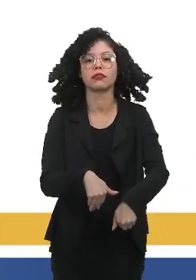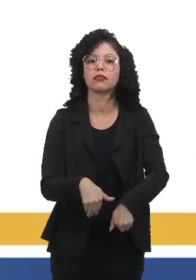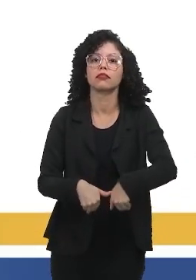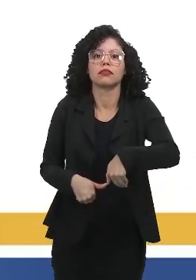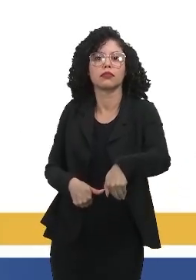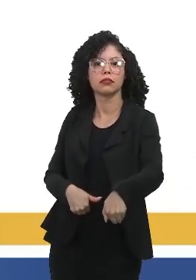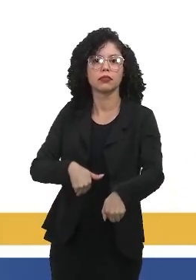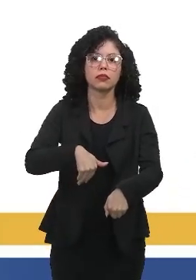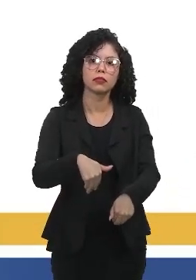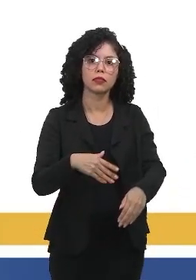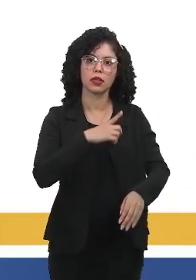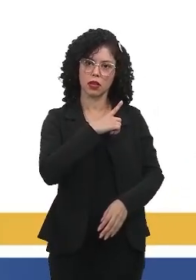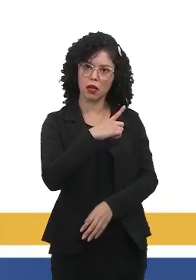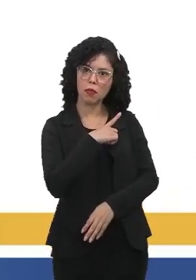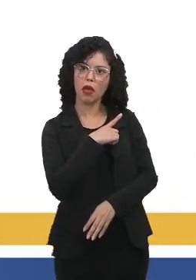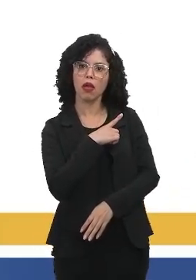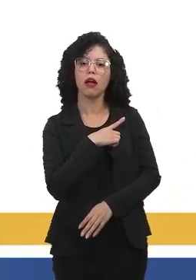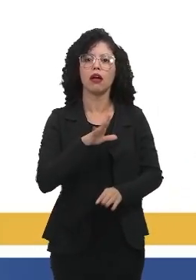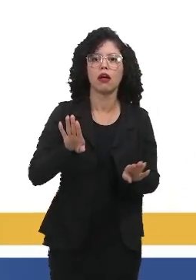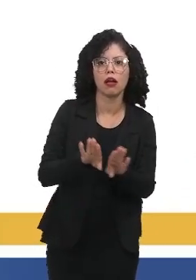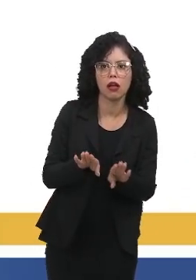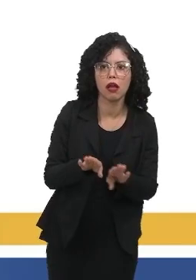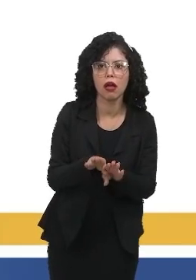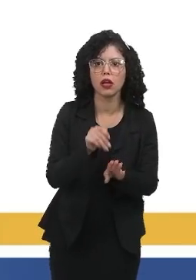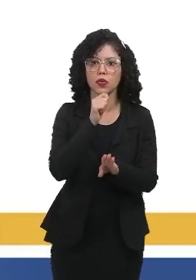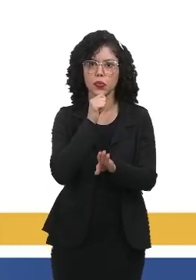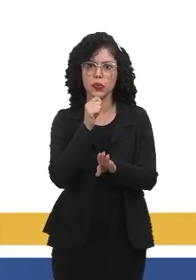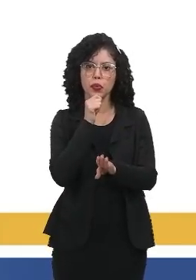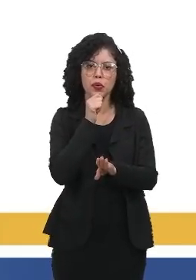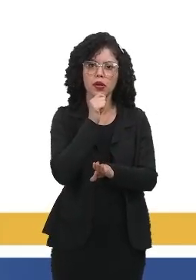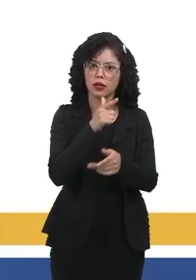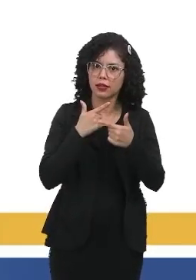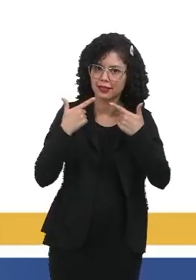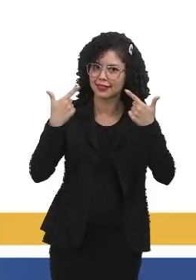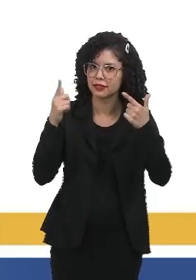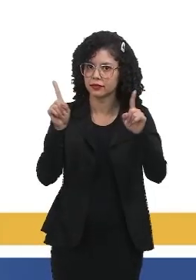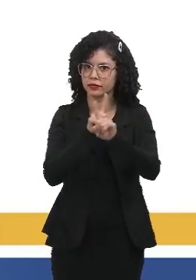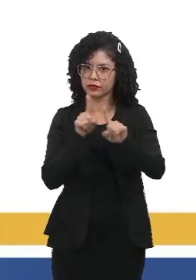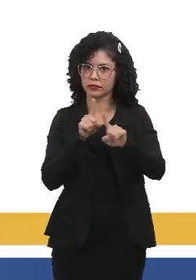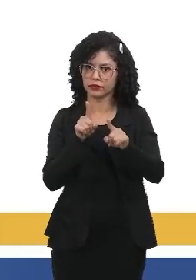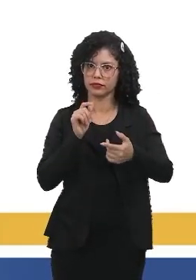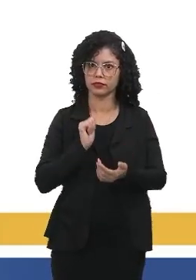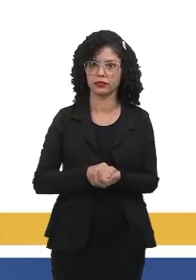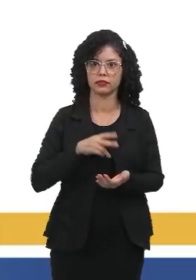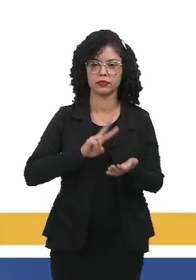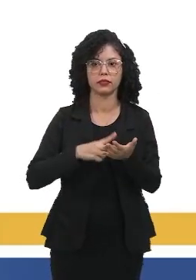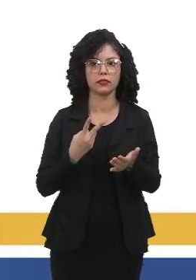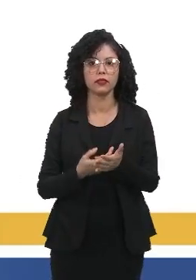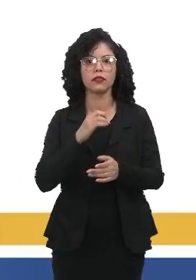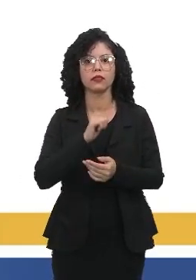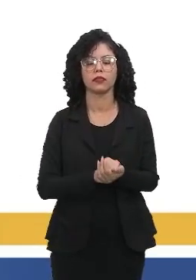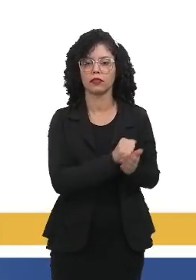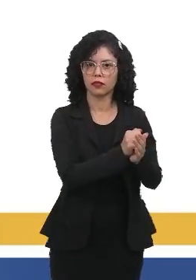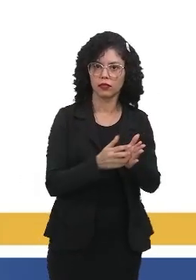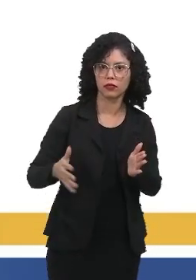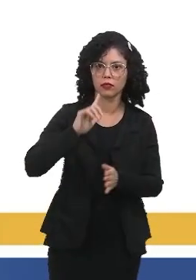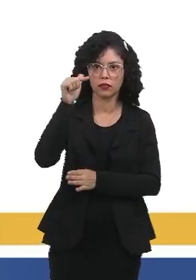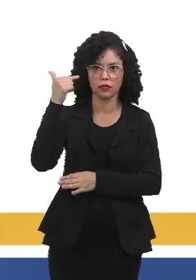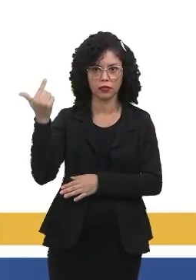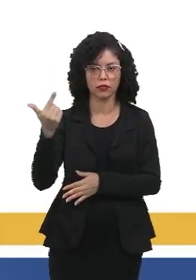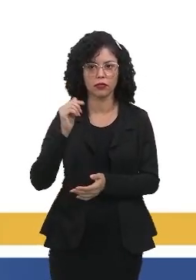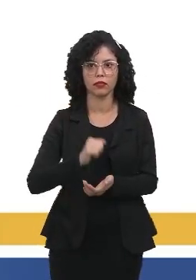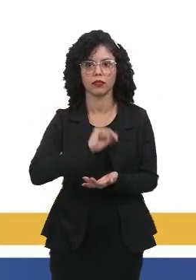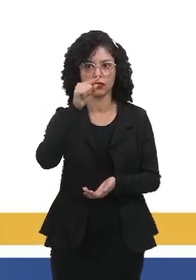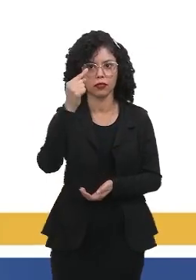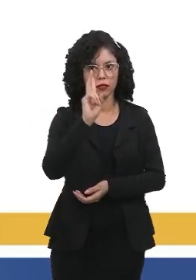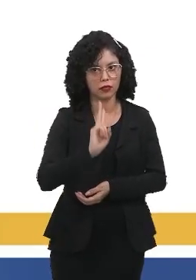também dignos e solenes não ria tradicionalistas descendentes de outros